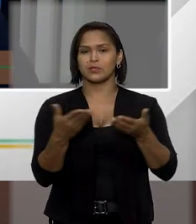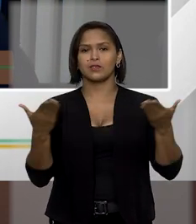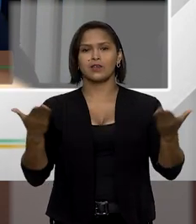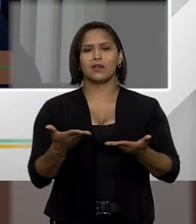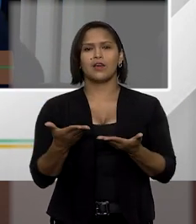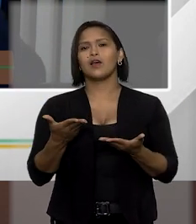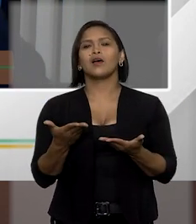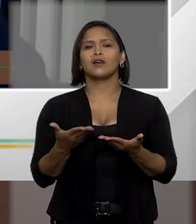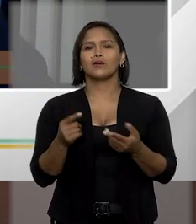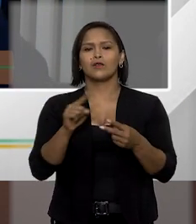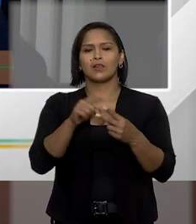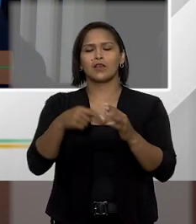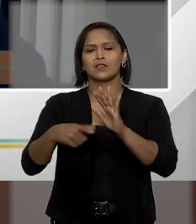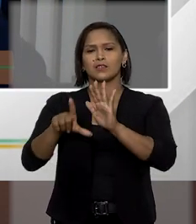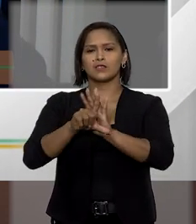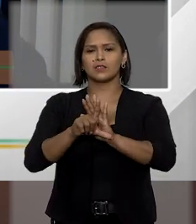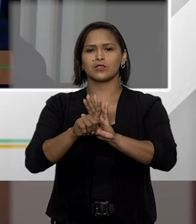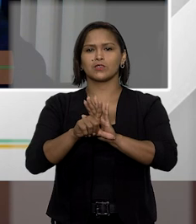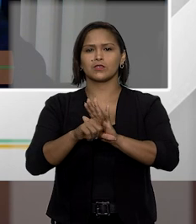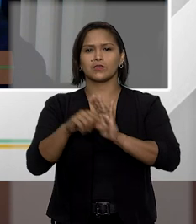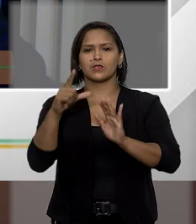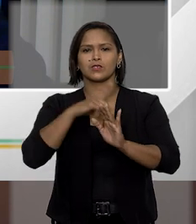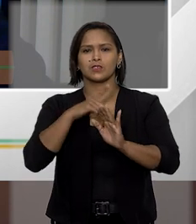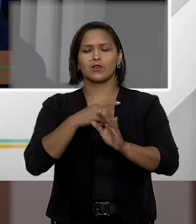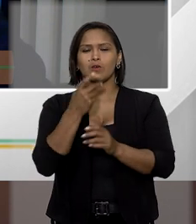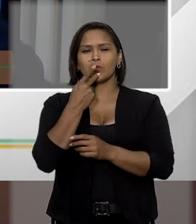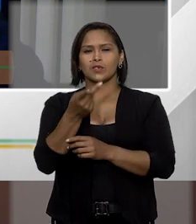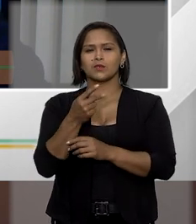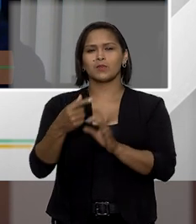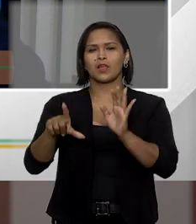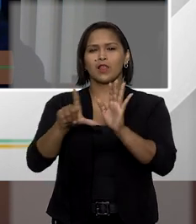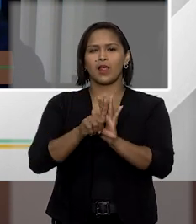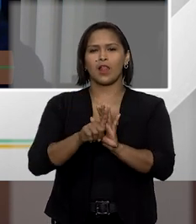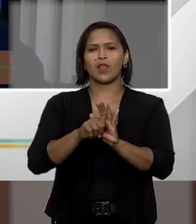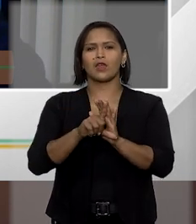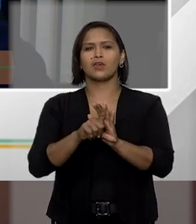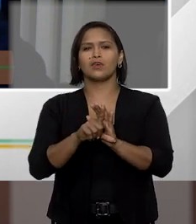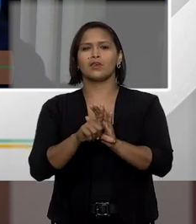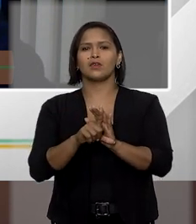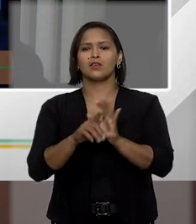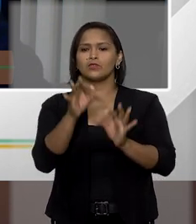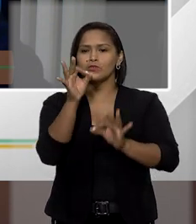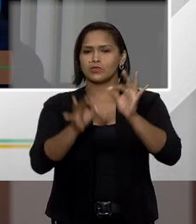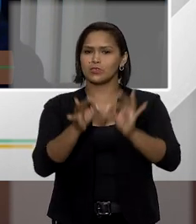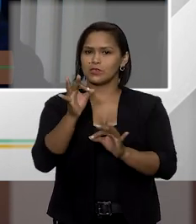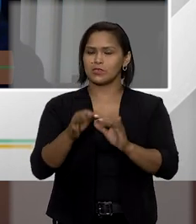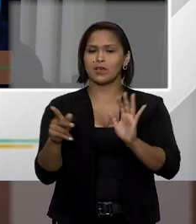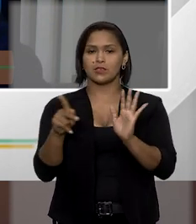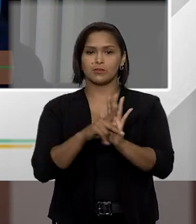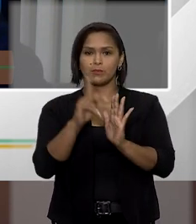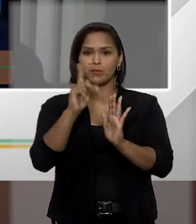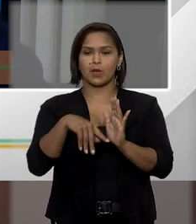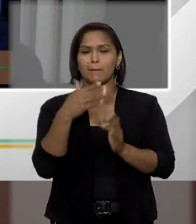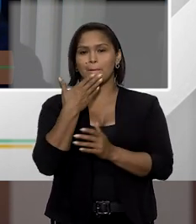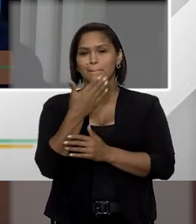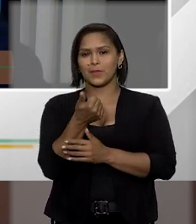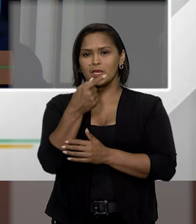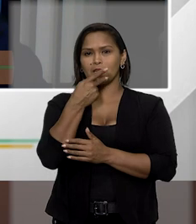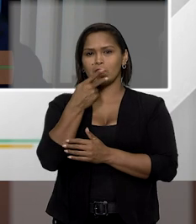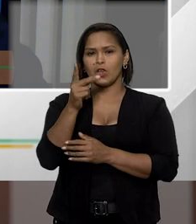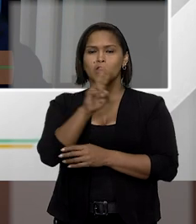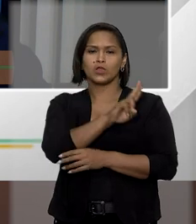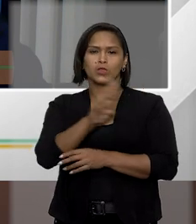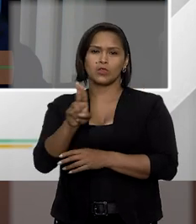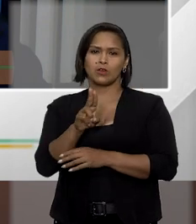Agora, as sanções previstas, como ditas pela lei, chamadas de sanções judiciais, que talvez fosse melhor